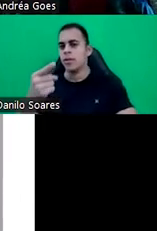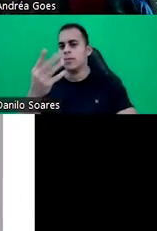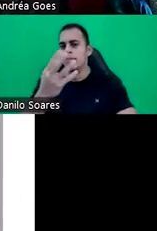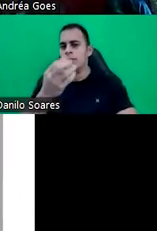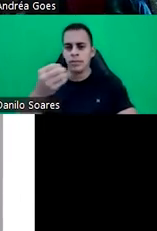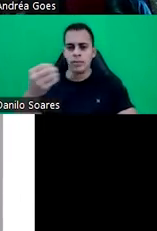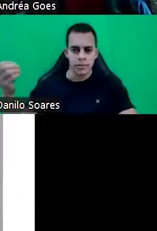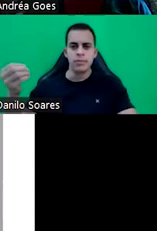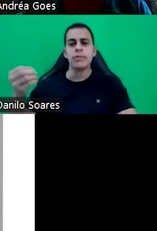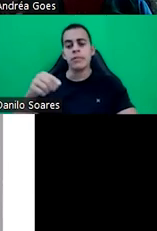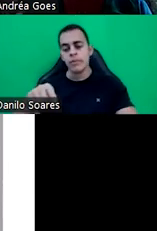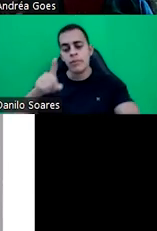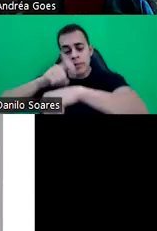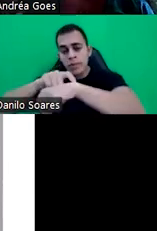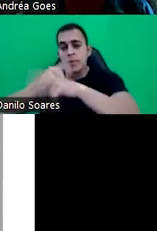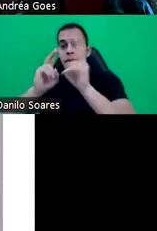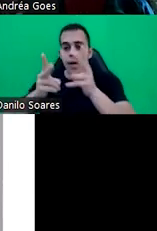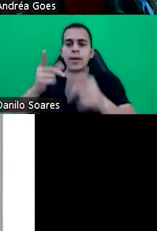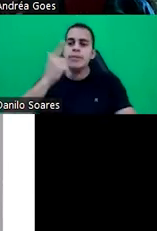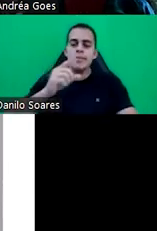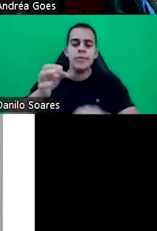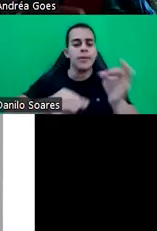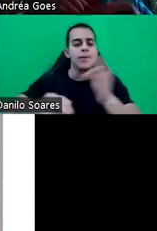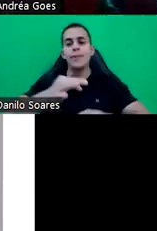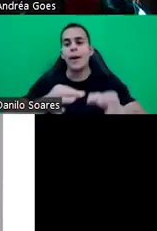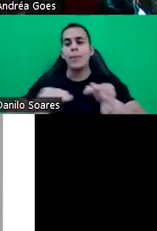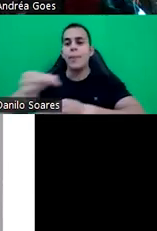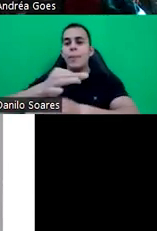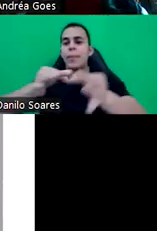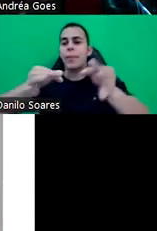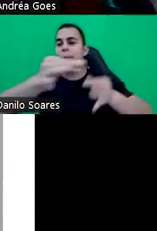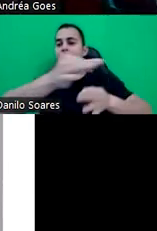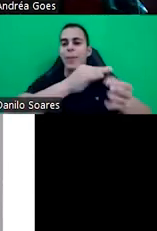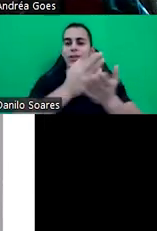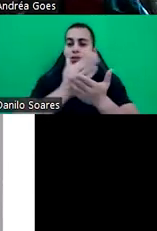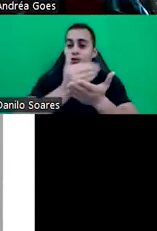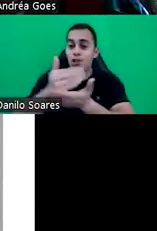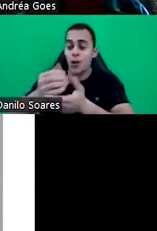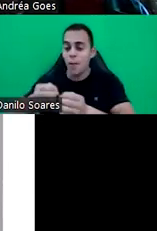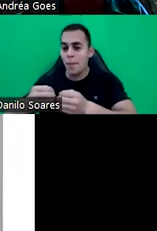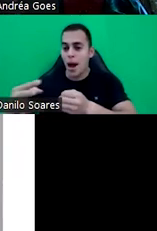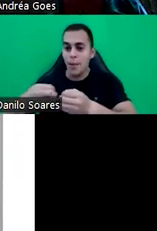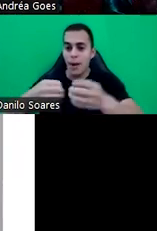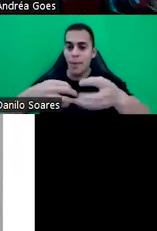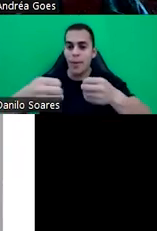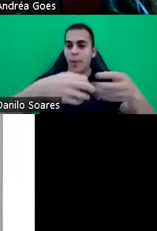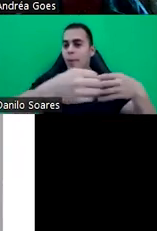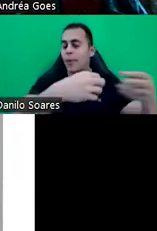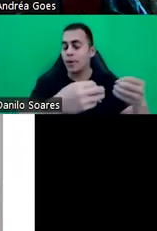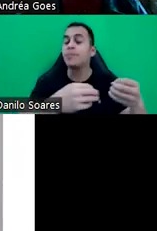naquele momento para a célula se dividir. Uma vez que ela se dividiu, ele vai já adquirir uma estrutura